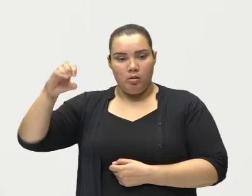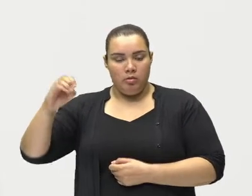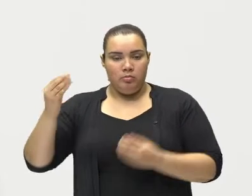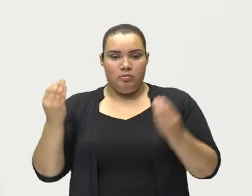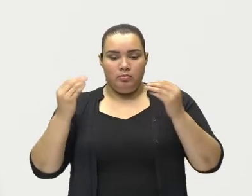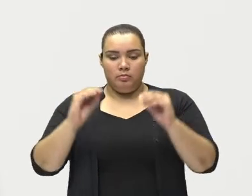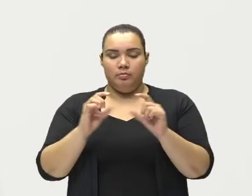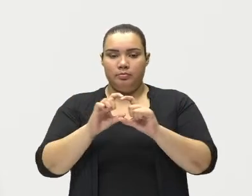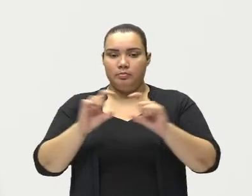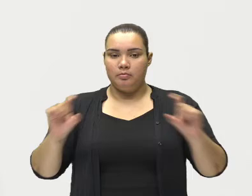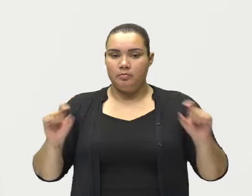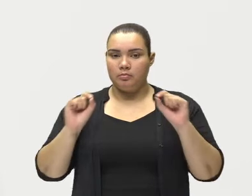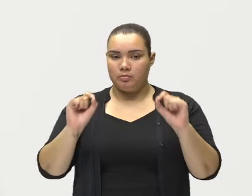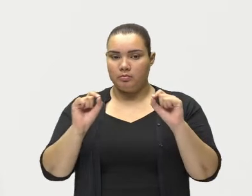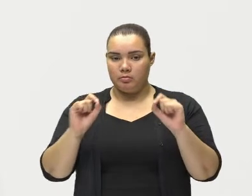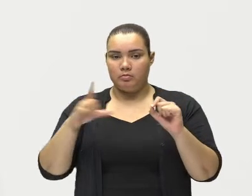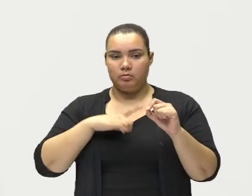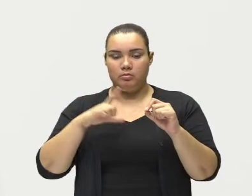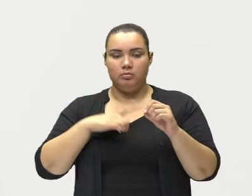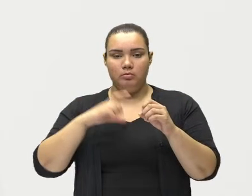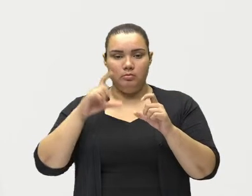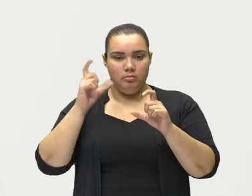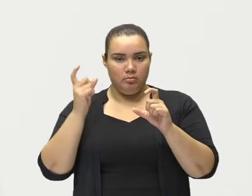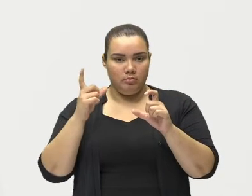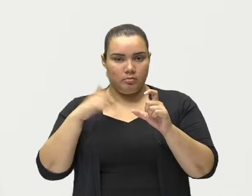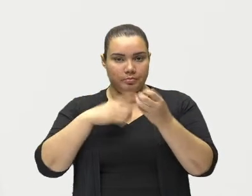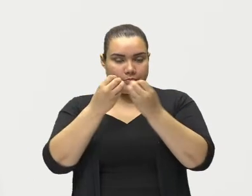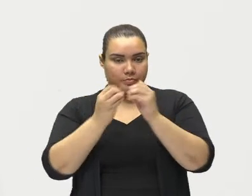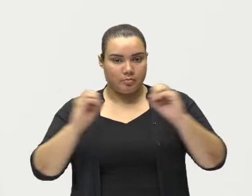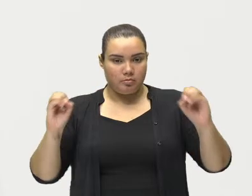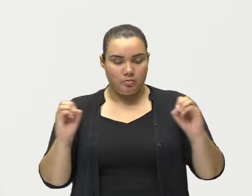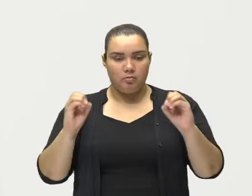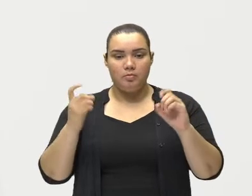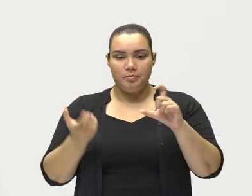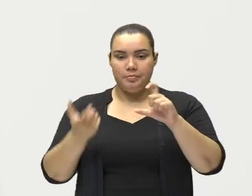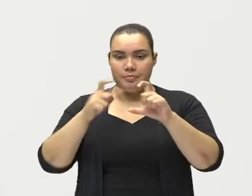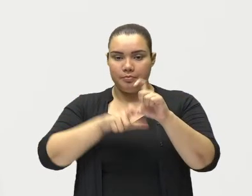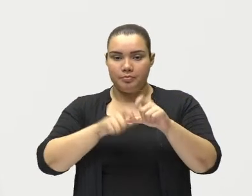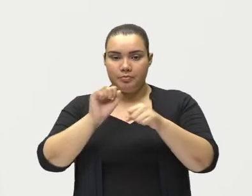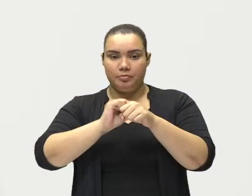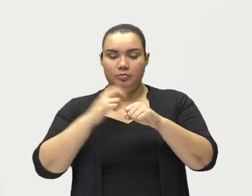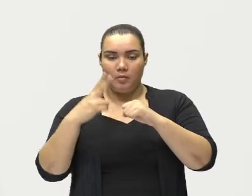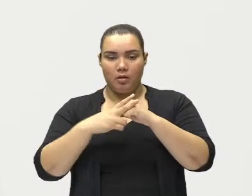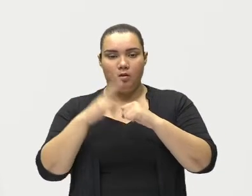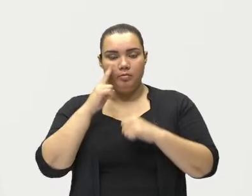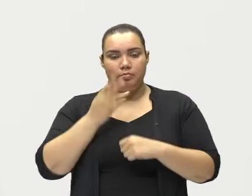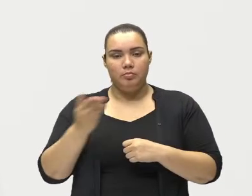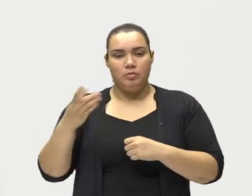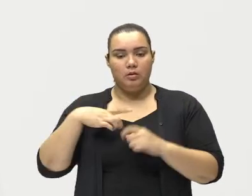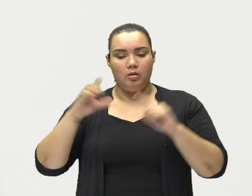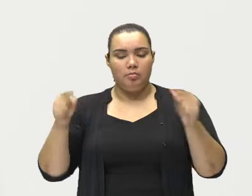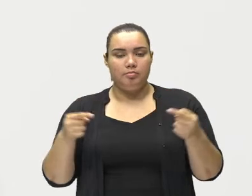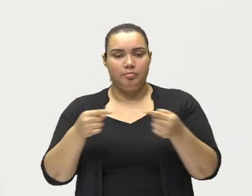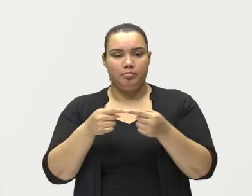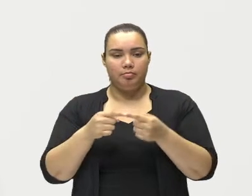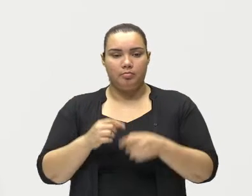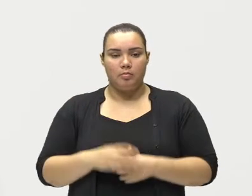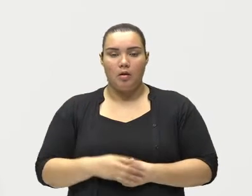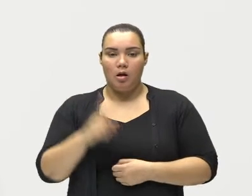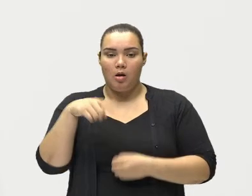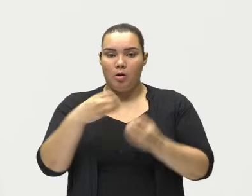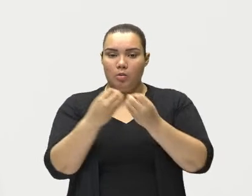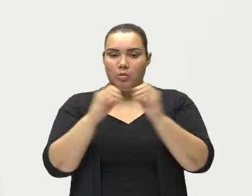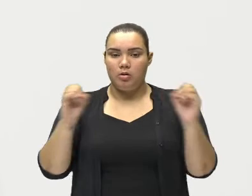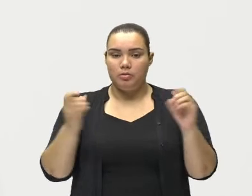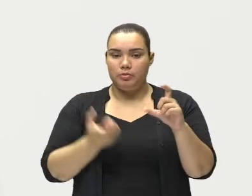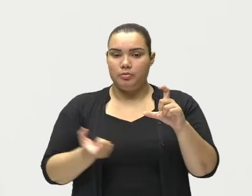oração subordinada. Subordinada a essa oração principal aqui, ó. Muitos cachorros. Então, ela é uma oração